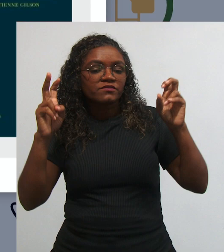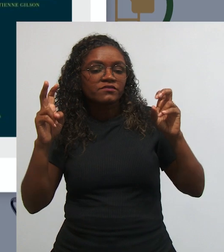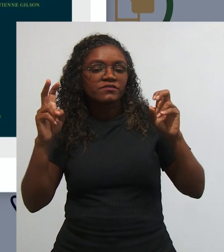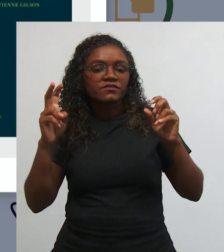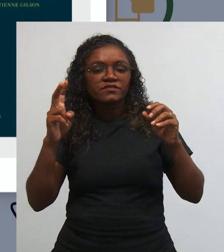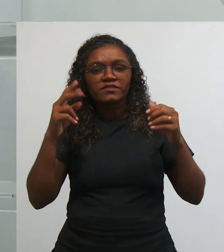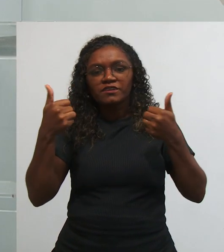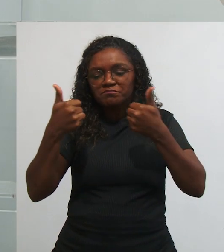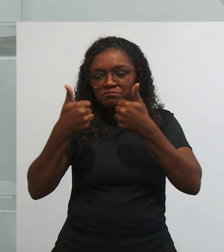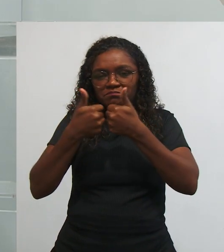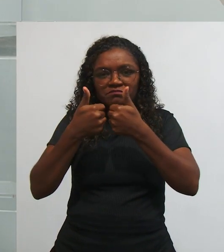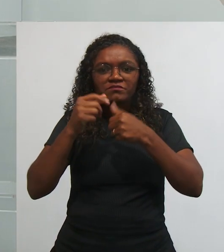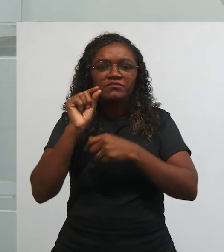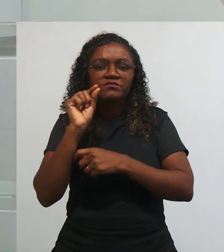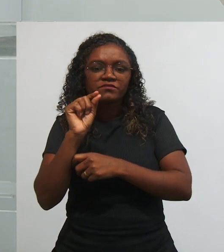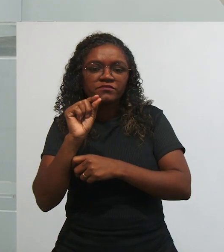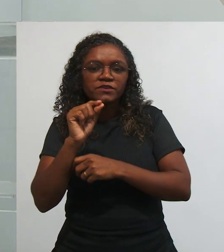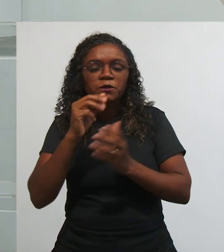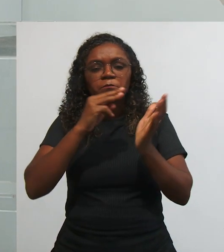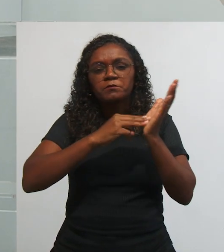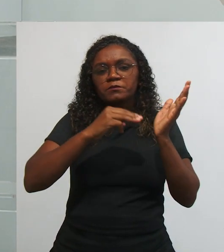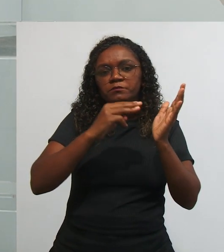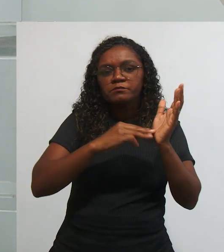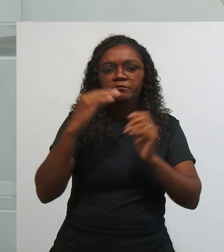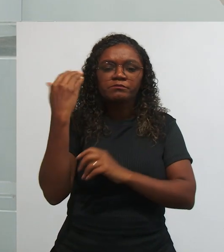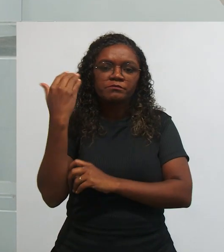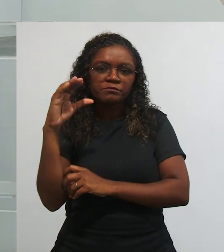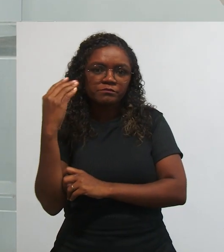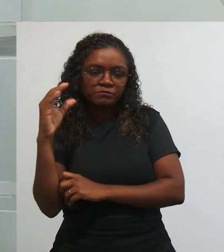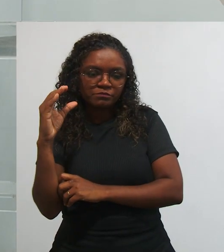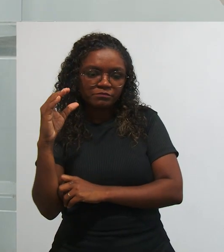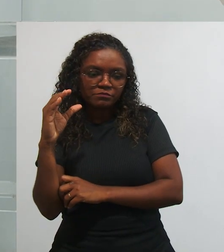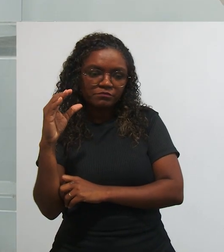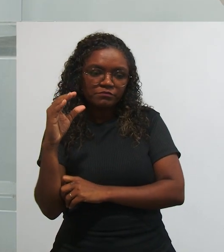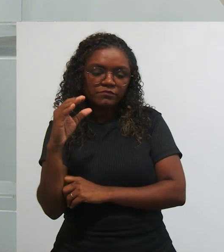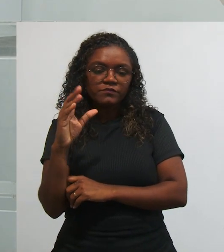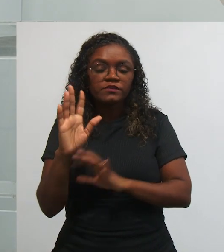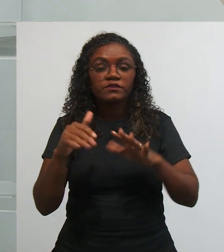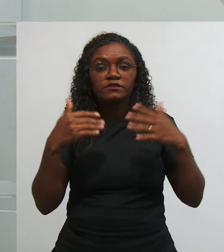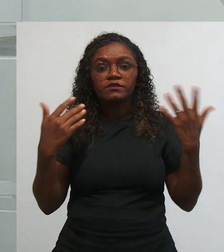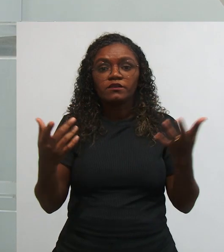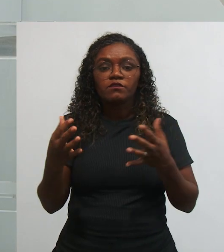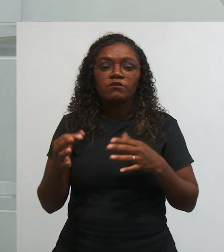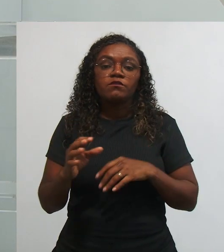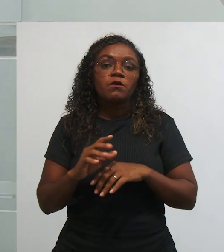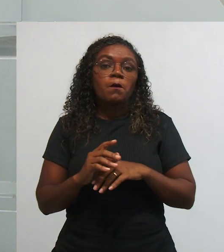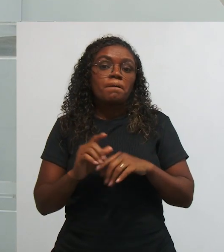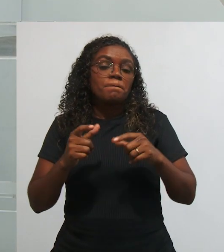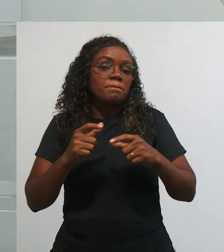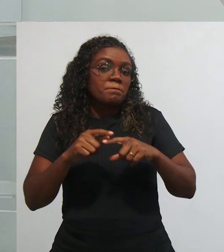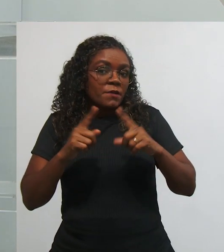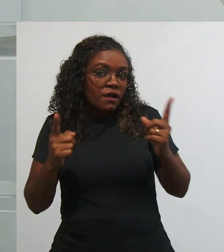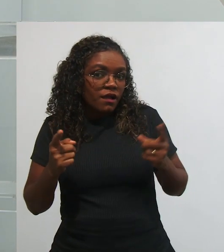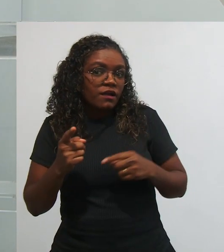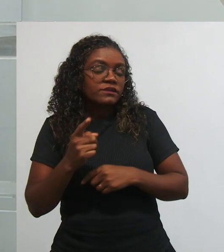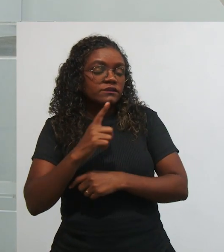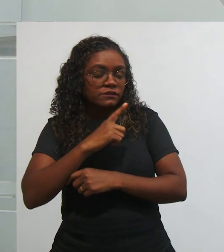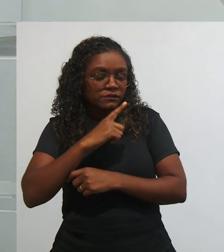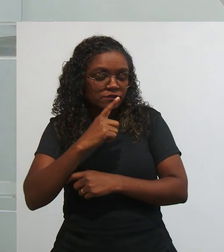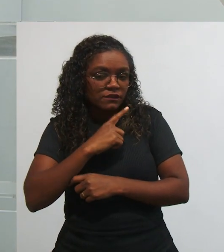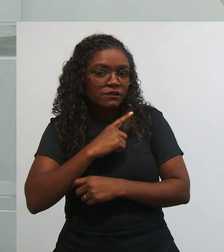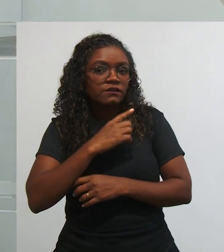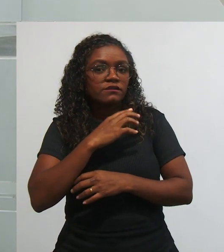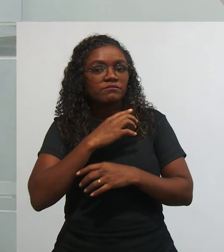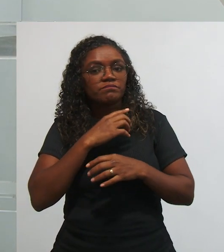essas aproximações sobre um método científico. Uma das grandes críticas aí ao método cartesiano,